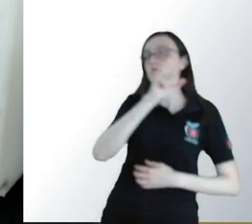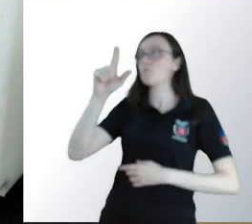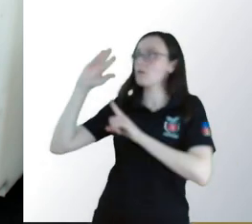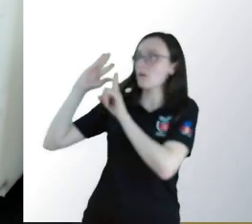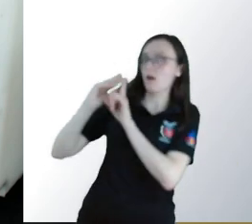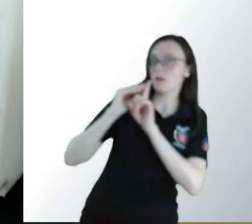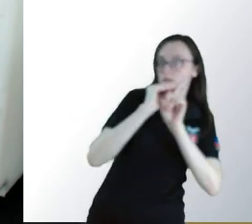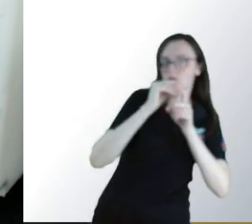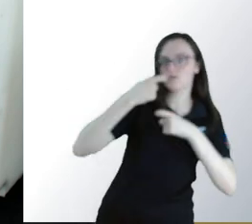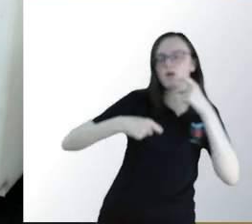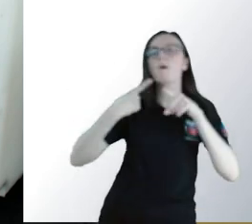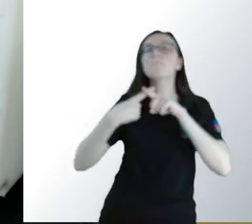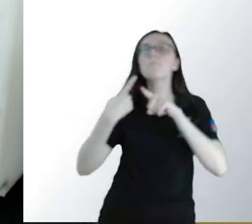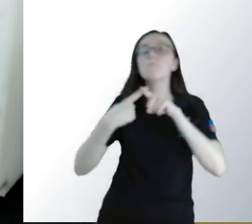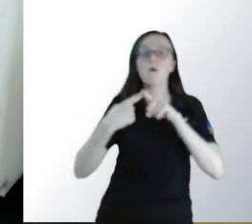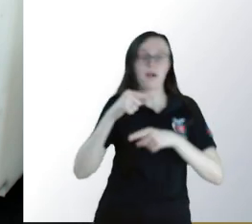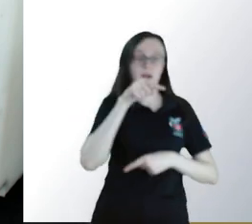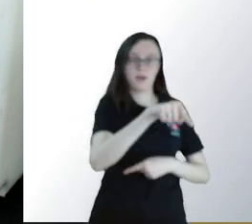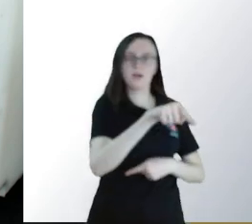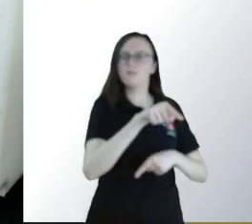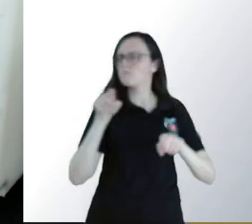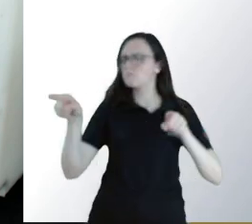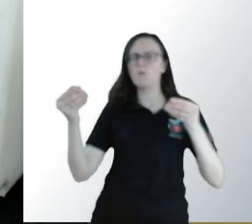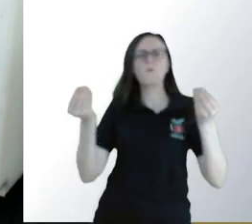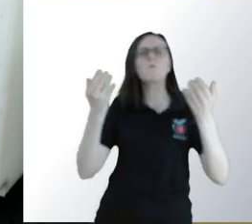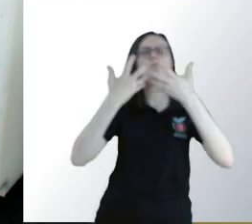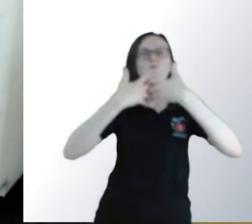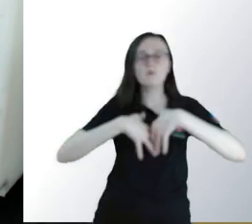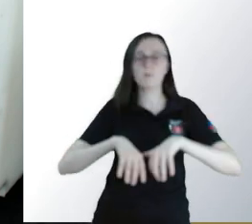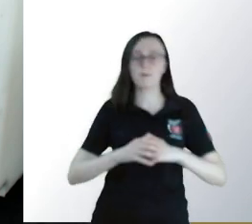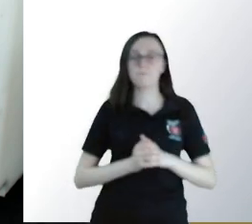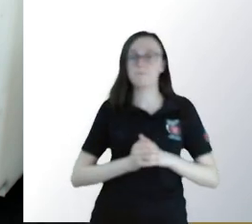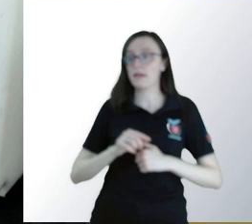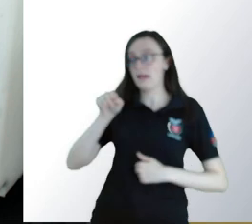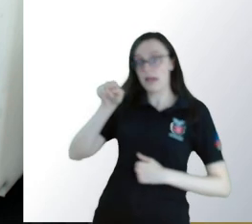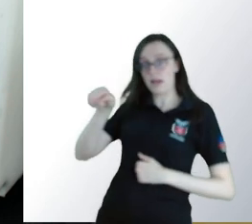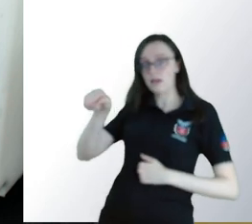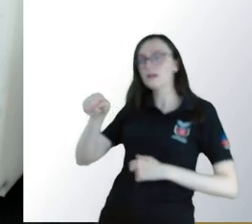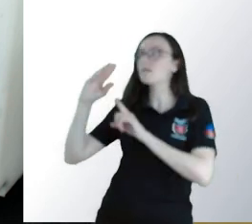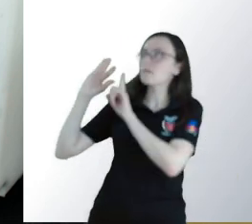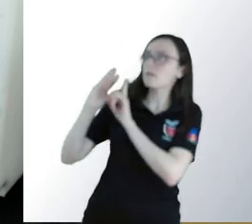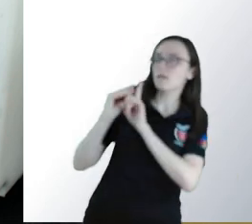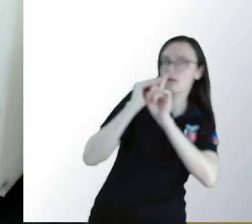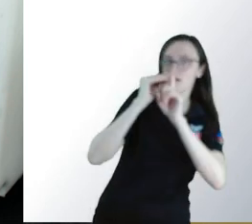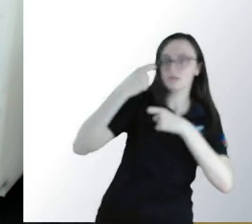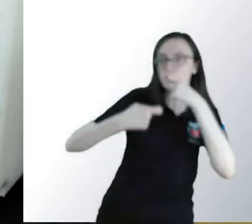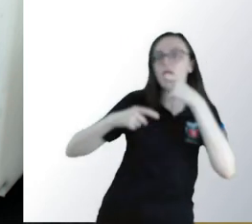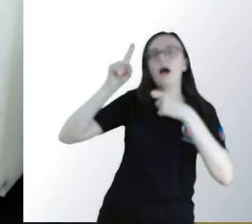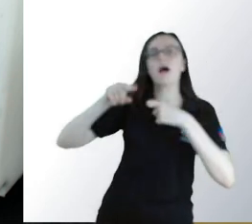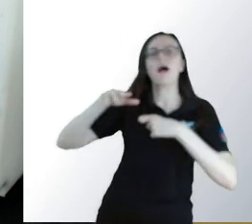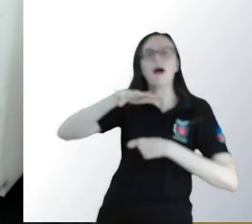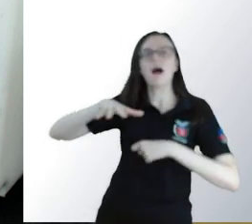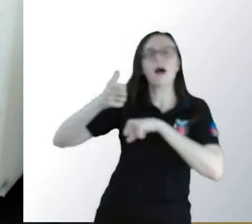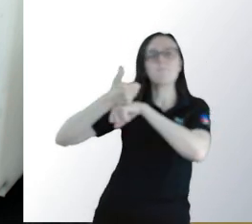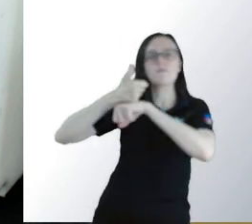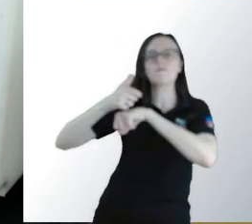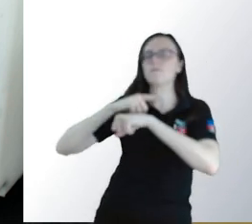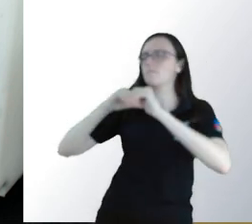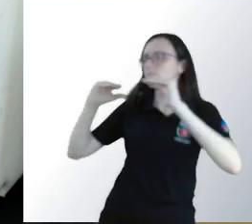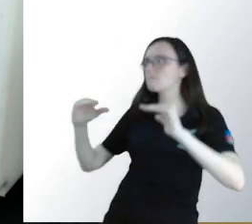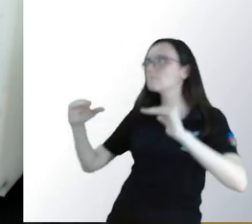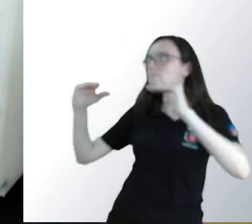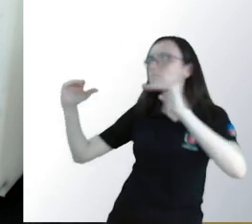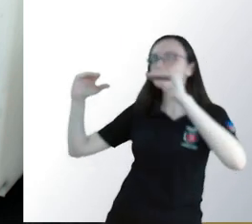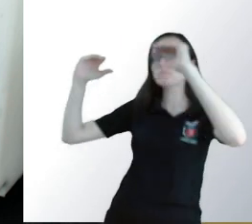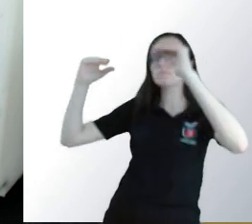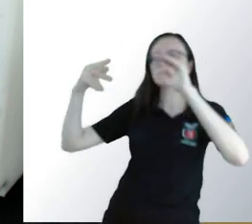é o fato de ele acontecer numa relação de profissional, onde há uma ascendência ou uma